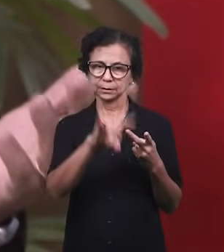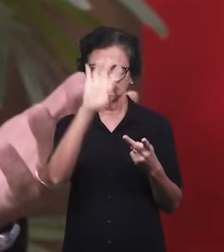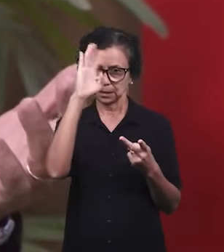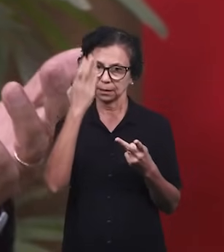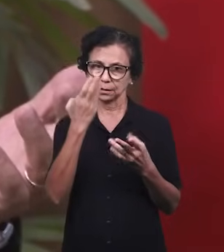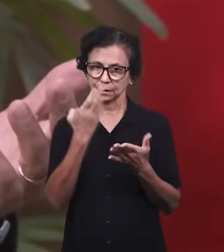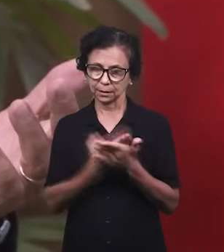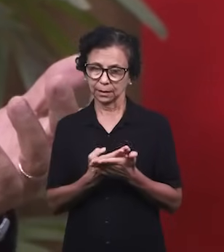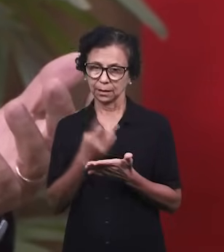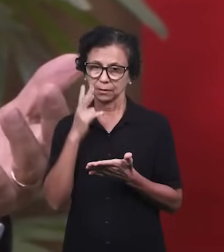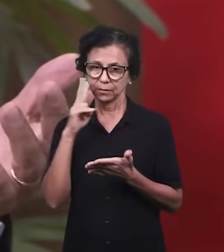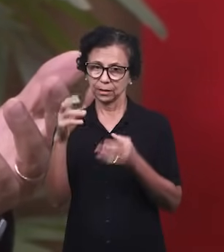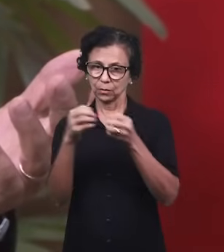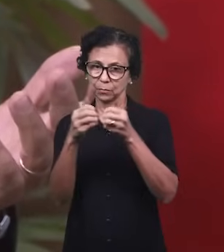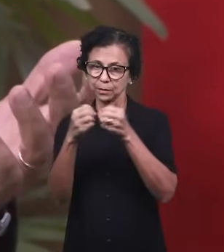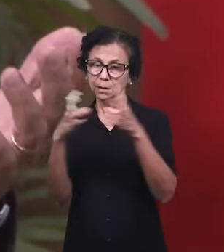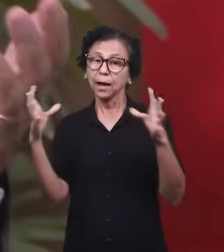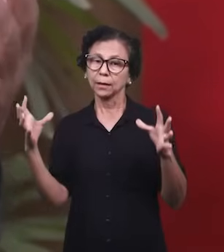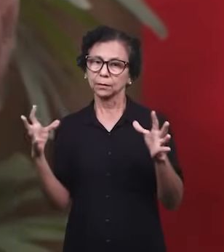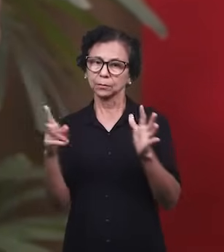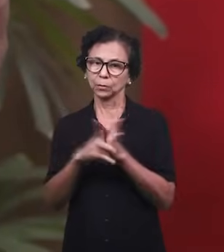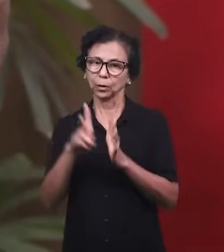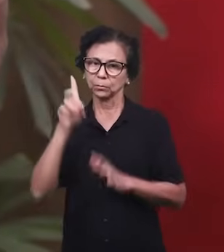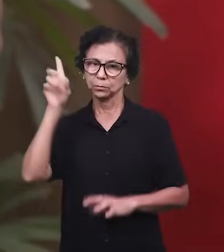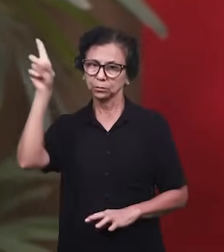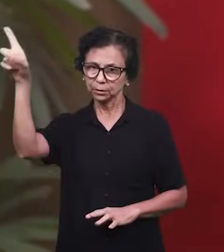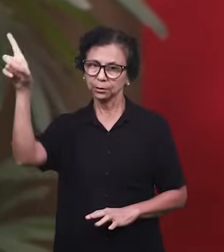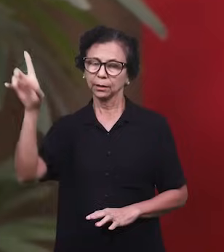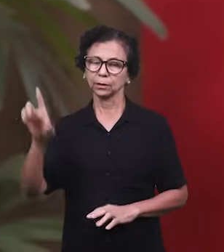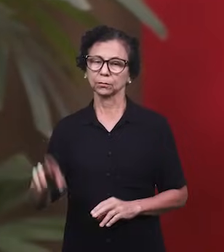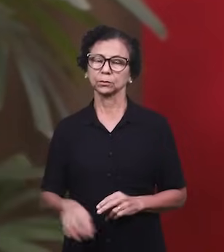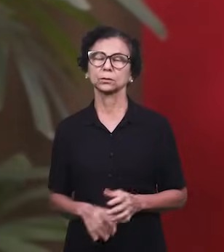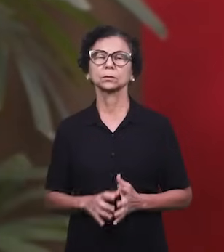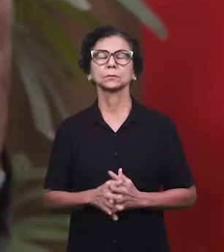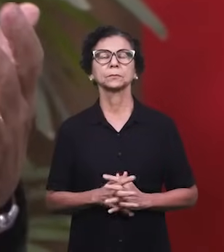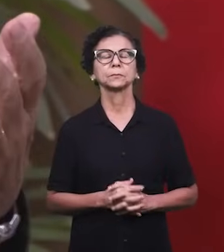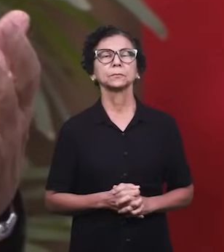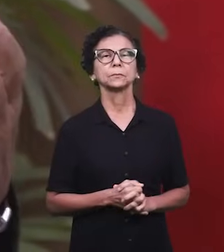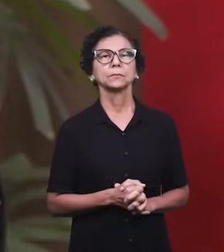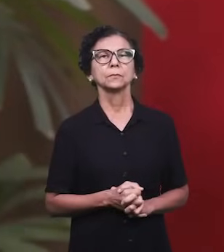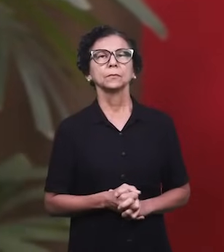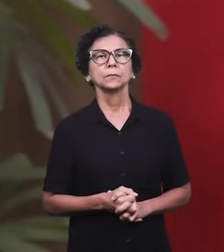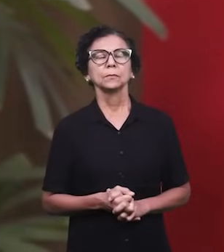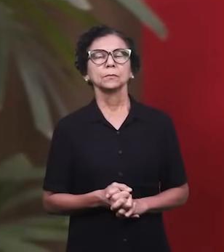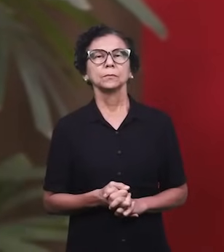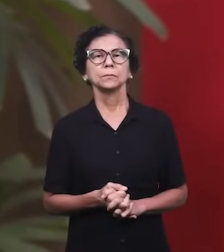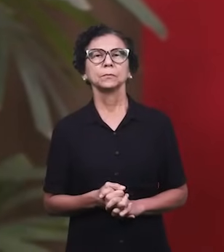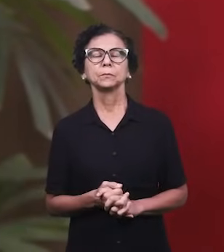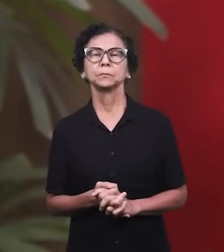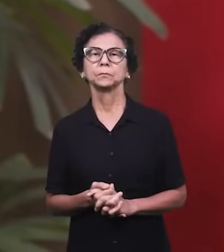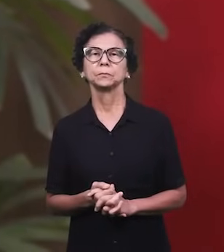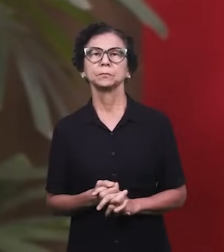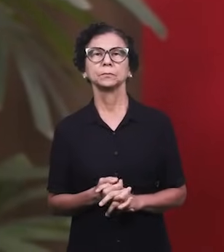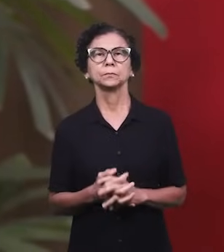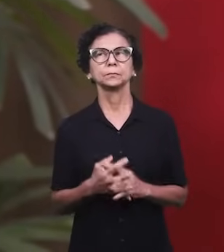nosso ponto aqui. A questão da fé, a fé é importante para